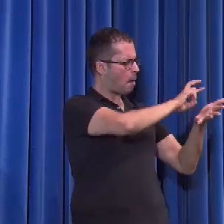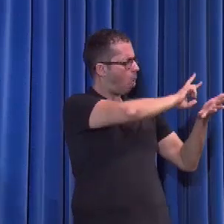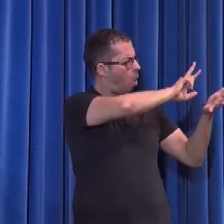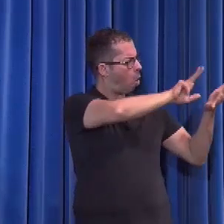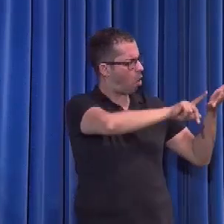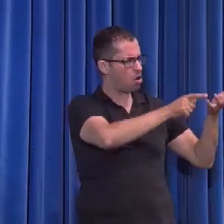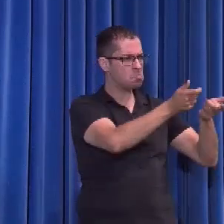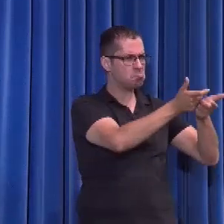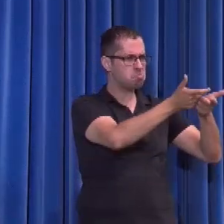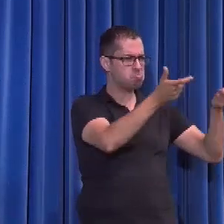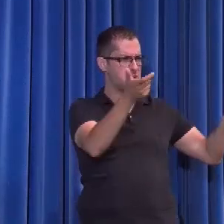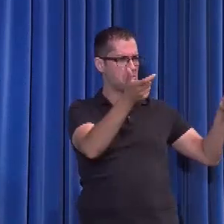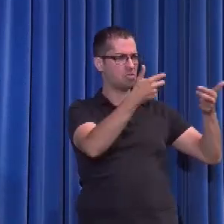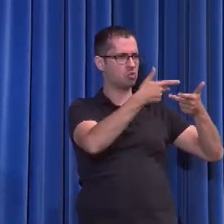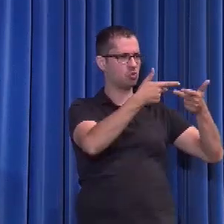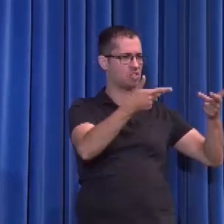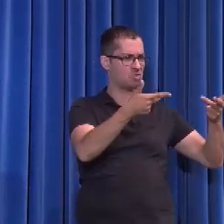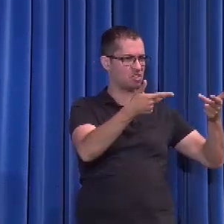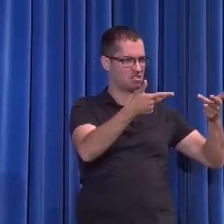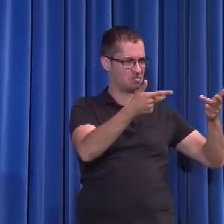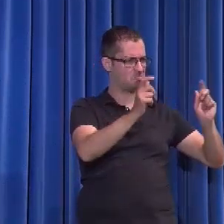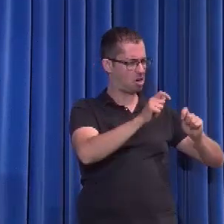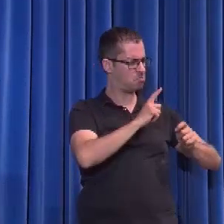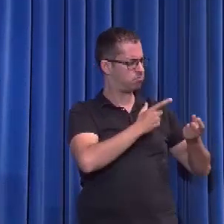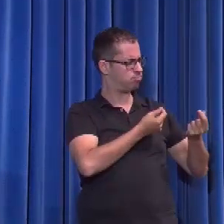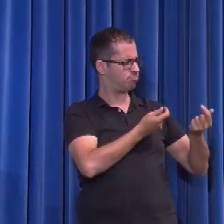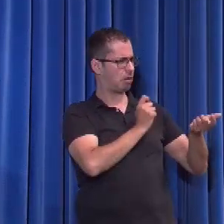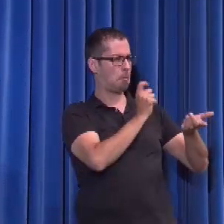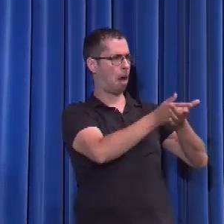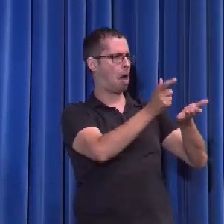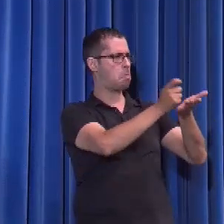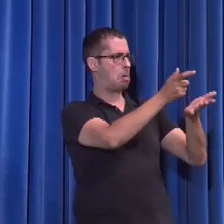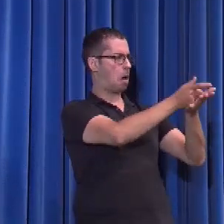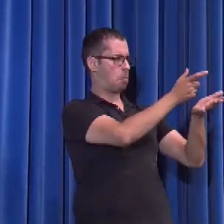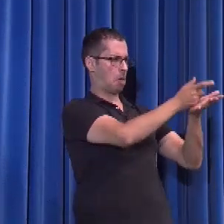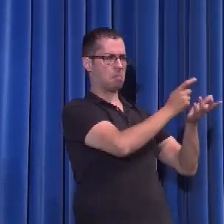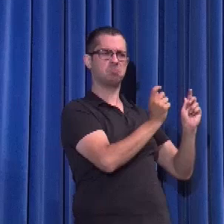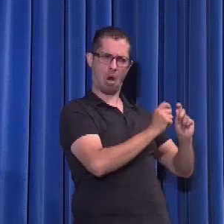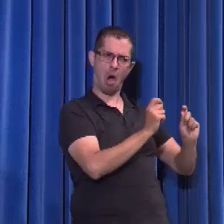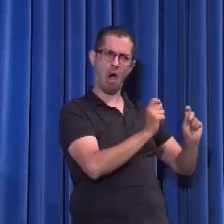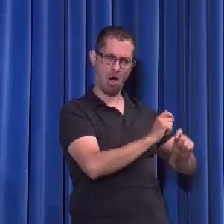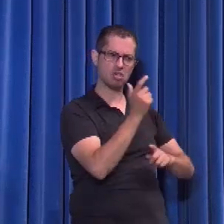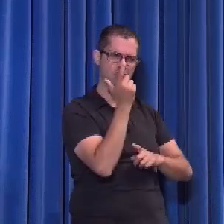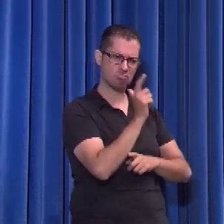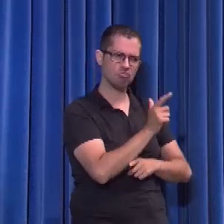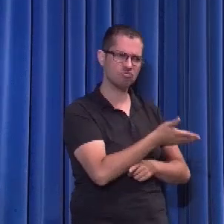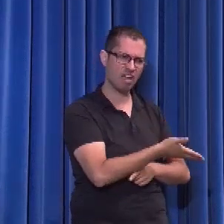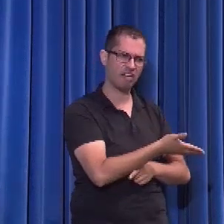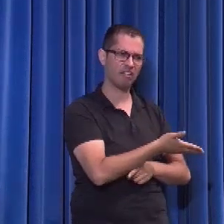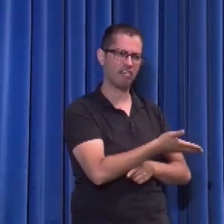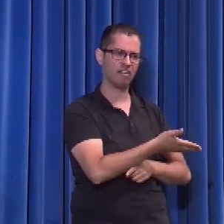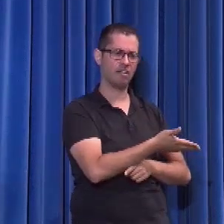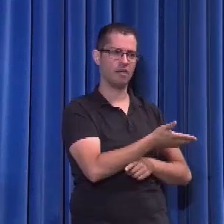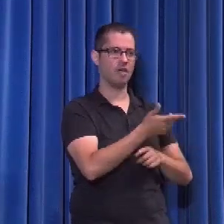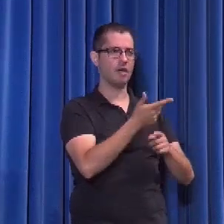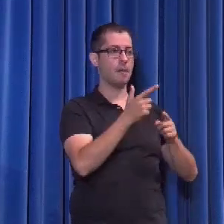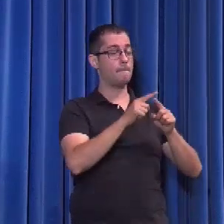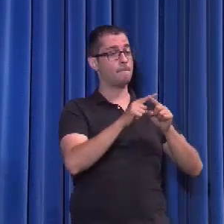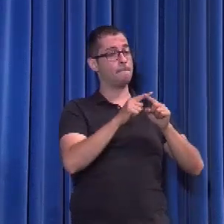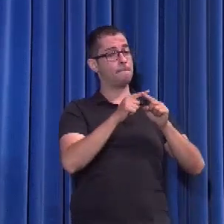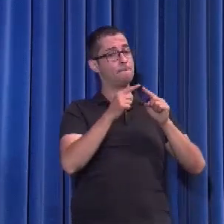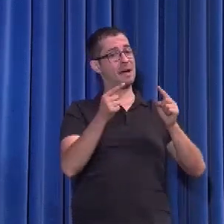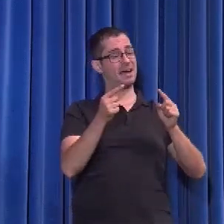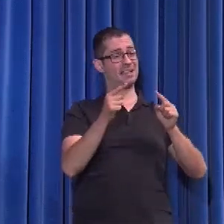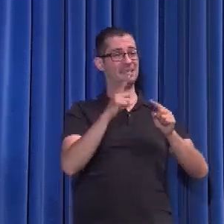desejar. O problema não está nem no dinheiro. O problema está a quem se submete a